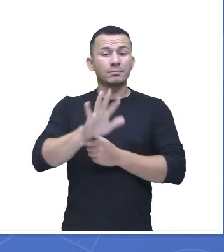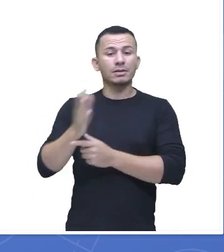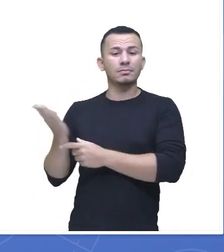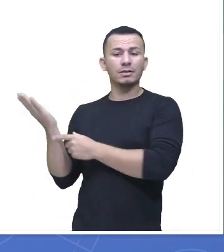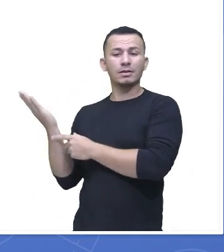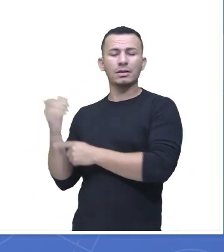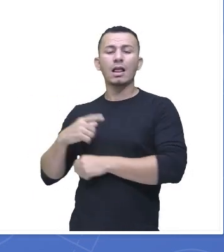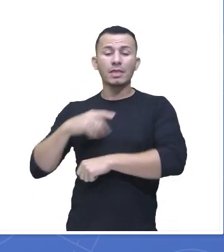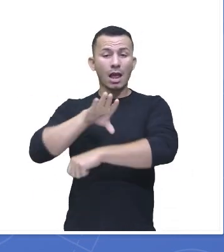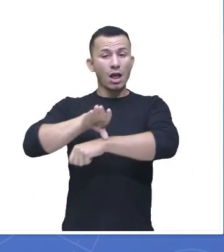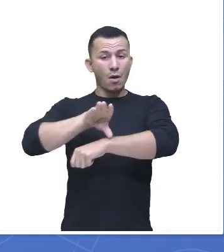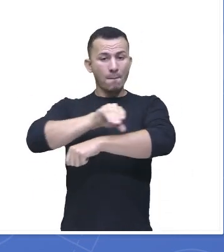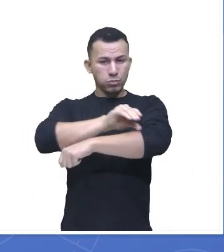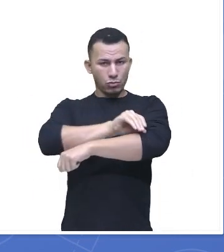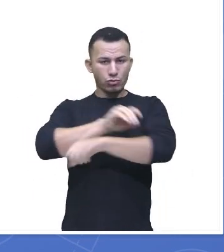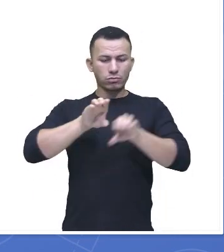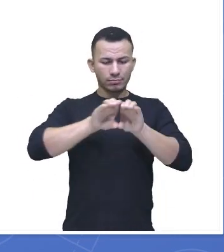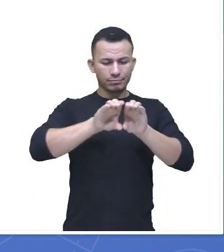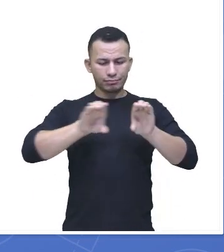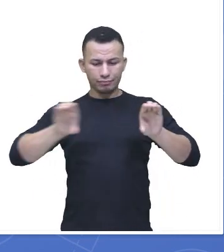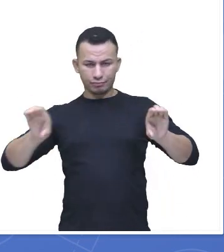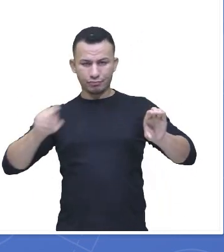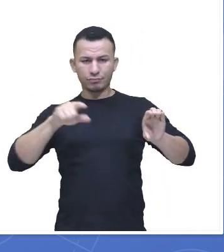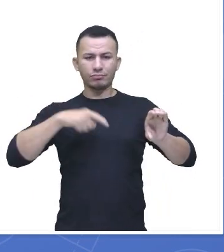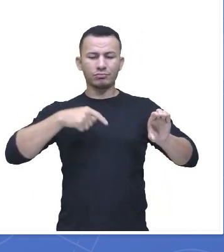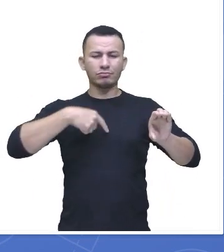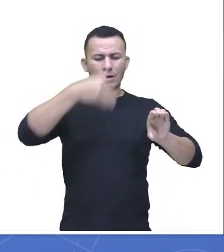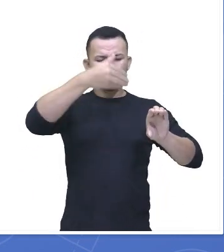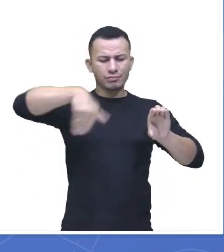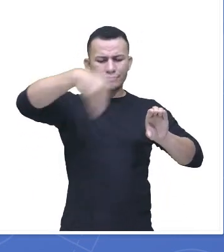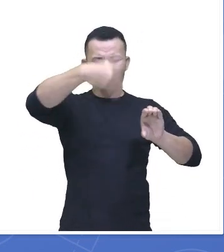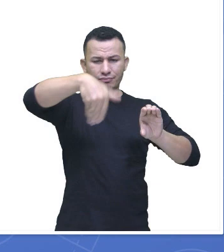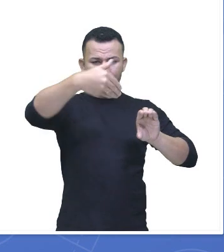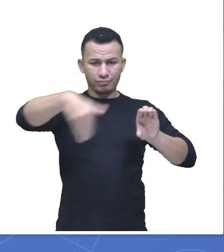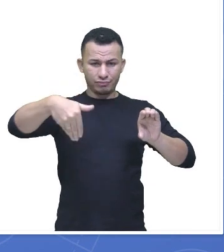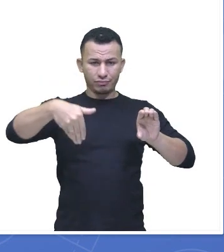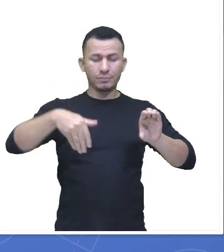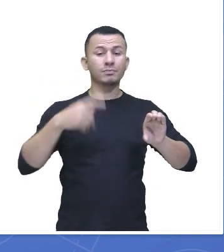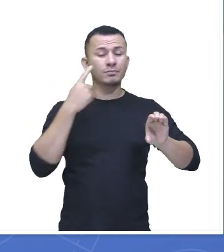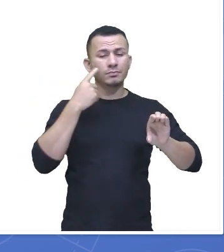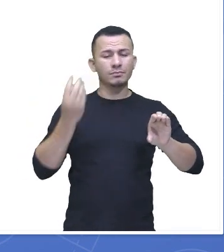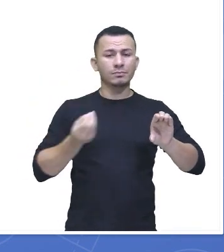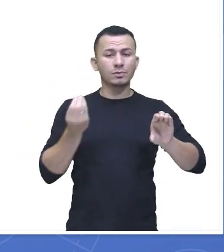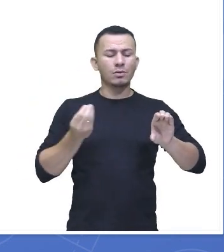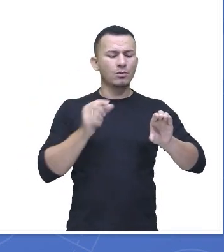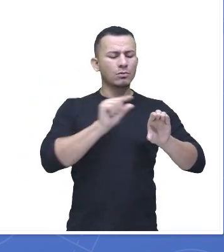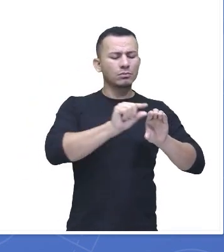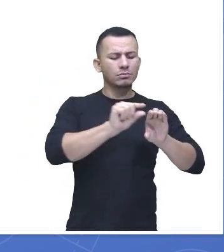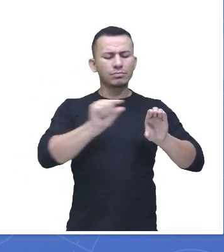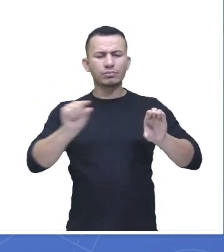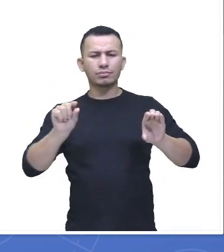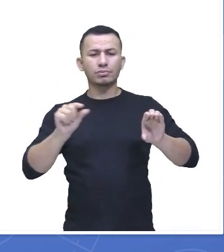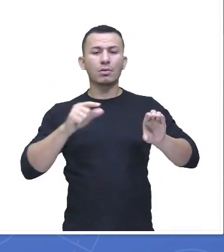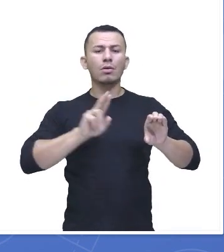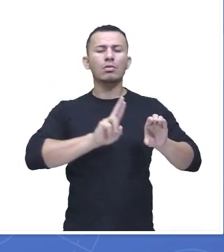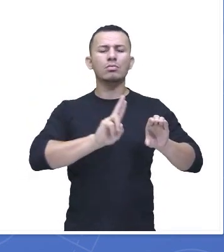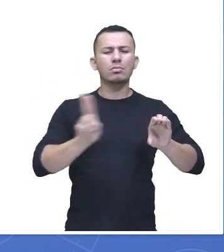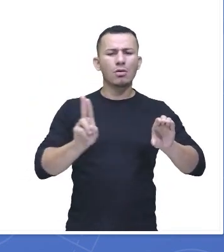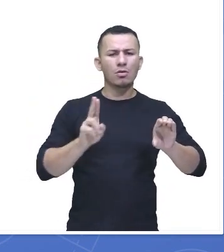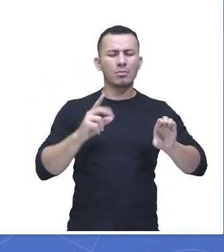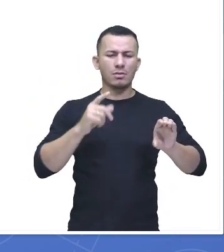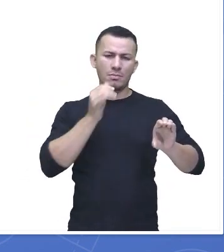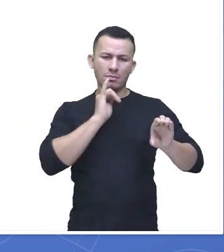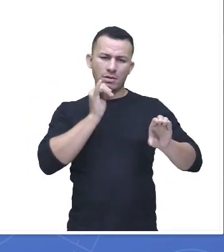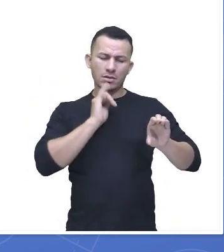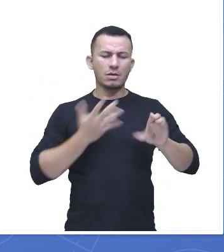um músculo, tá? Que está com um corte aí transversal, ou seja, vamos pegar aqui como exemplo, vamos supor